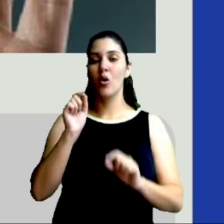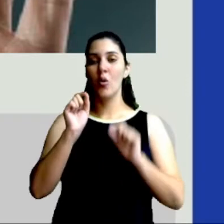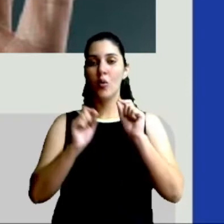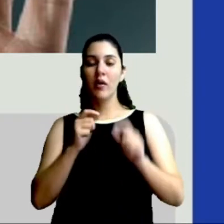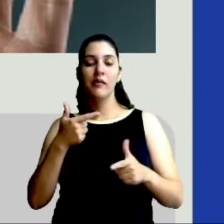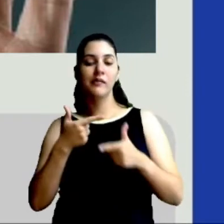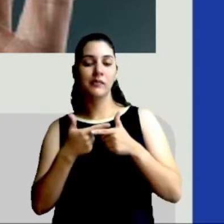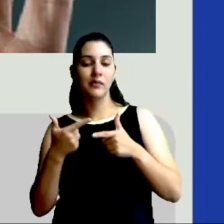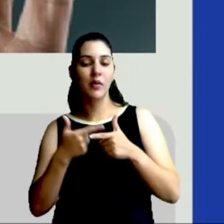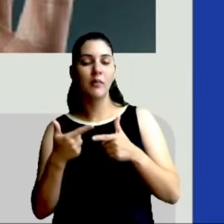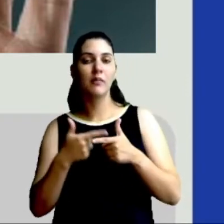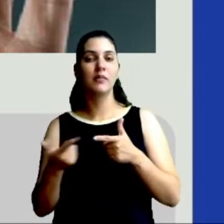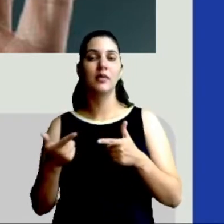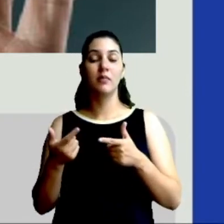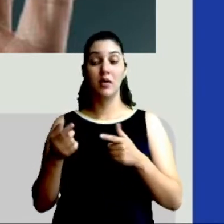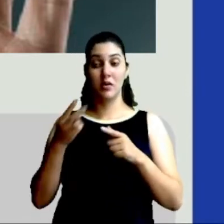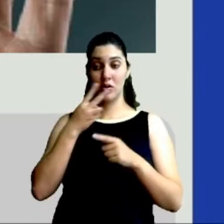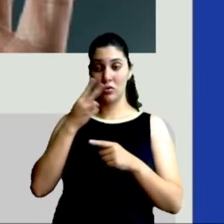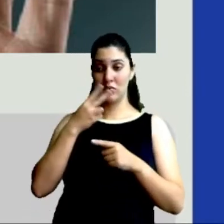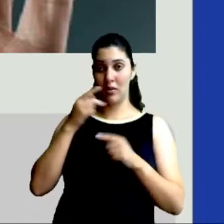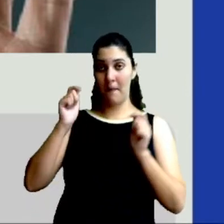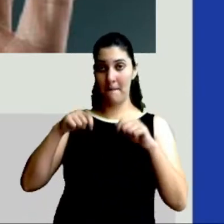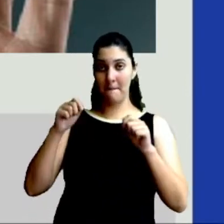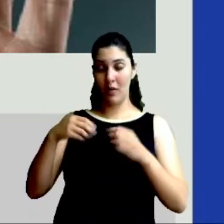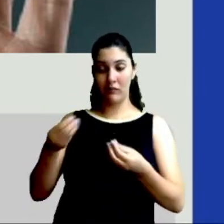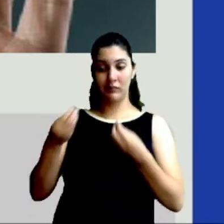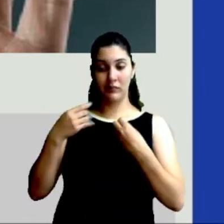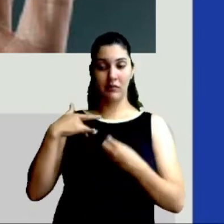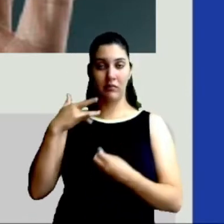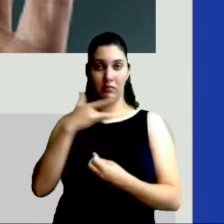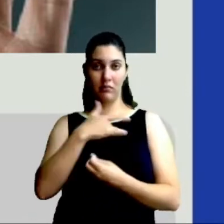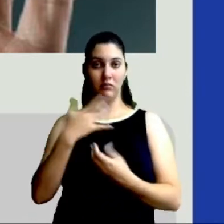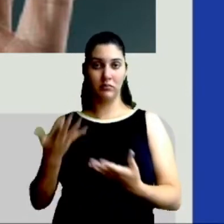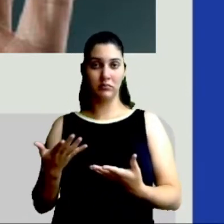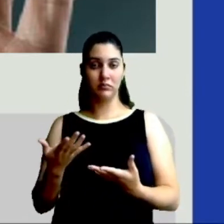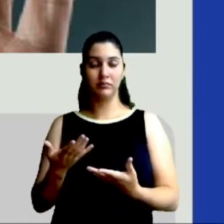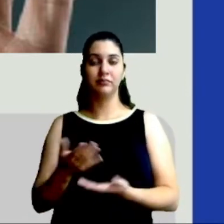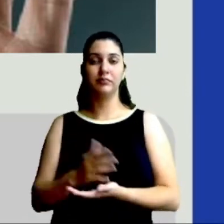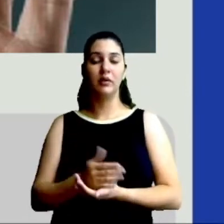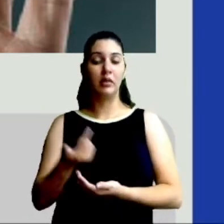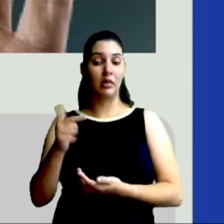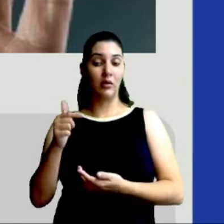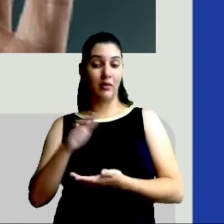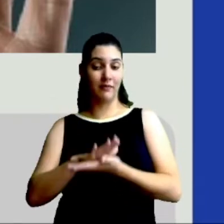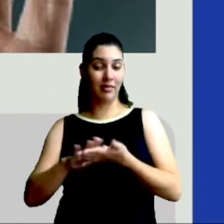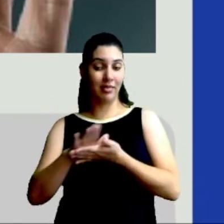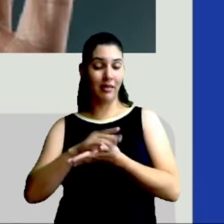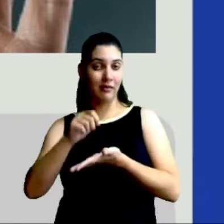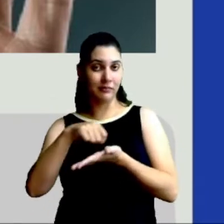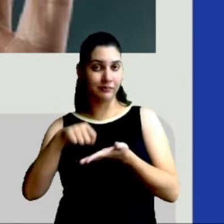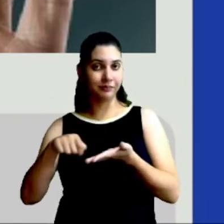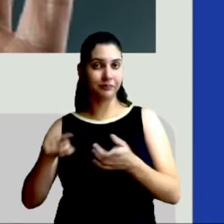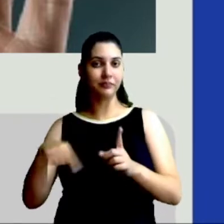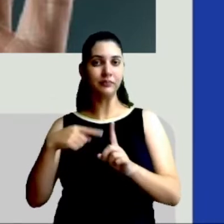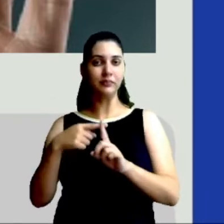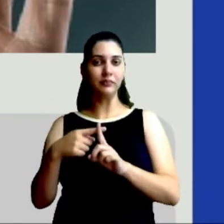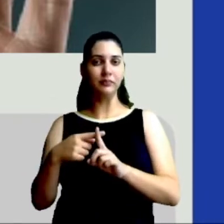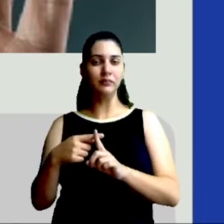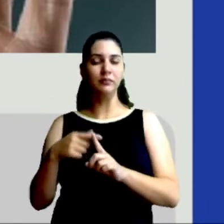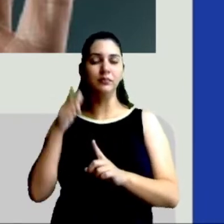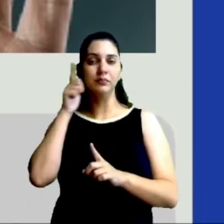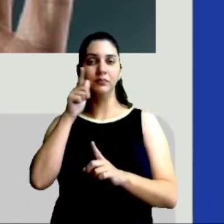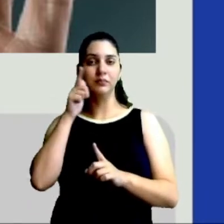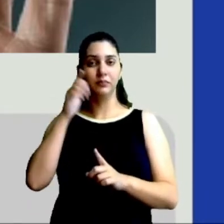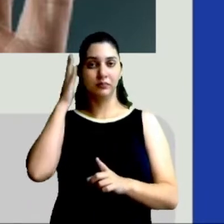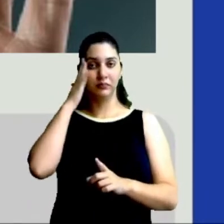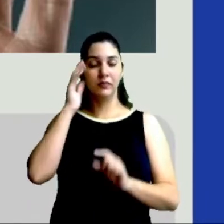os problemas que o cigarro pode trazer à saúde. Então, não houve nada escrito, mas você conseguiu entender o que quis